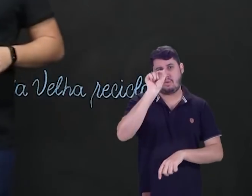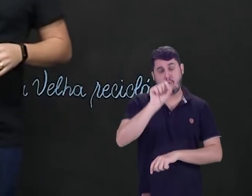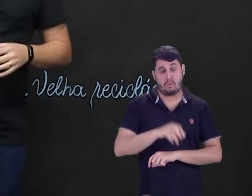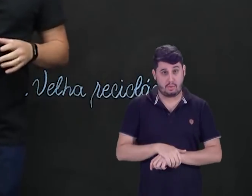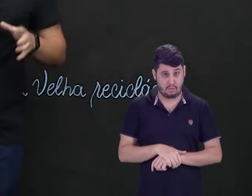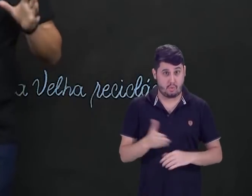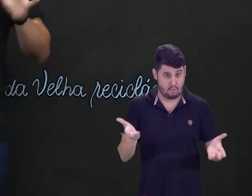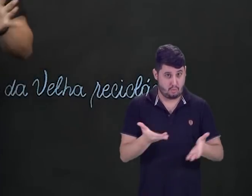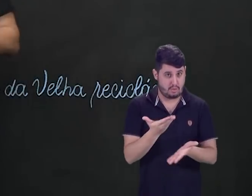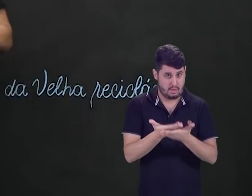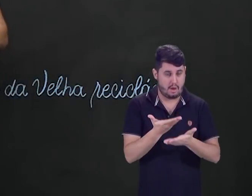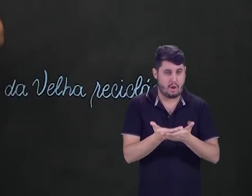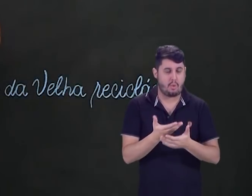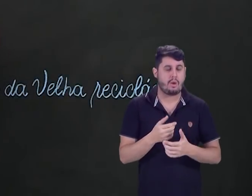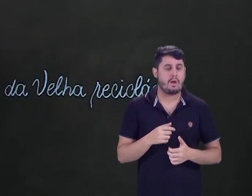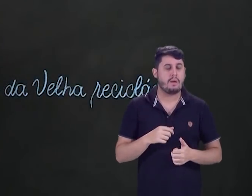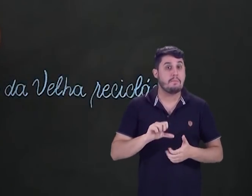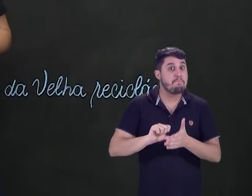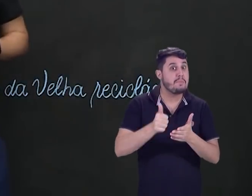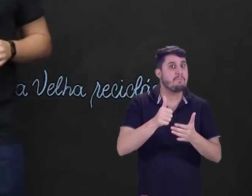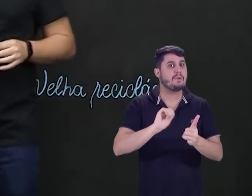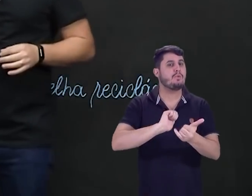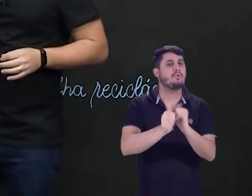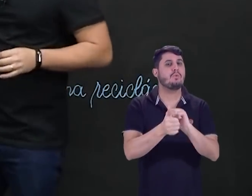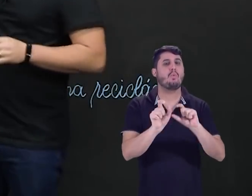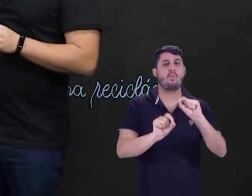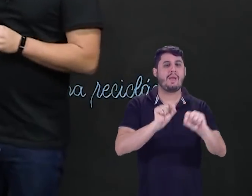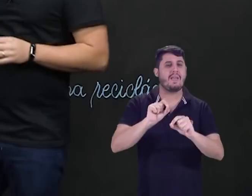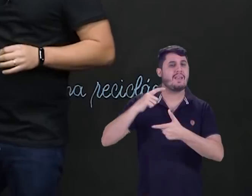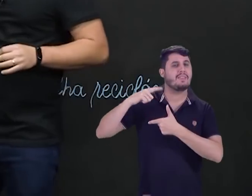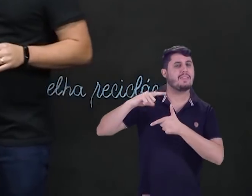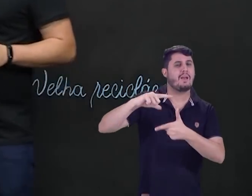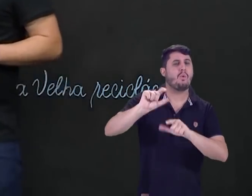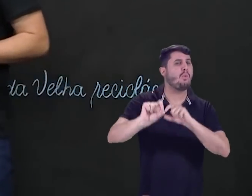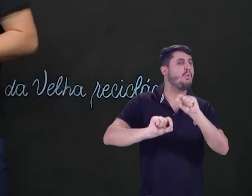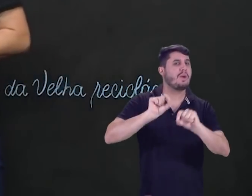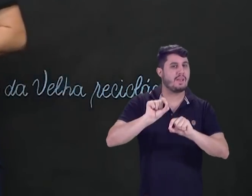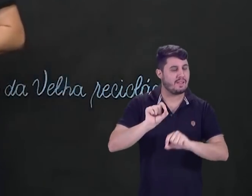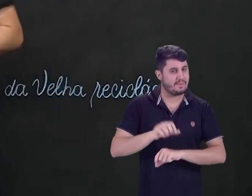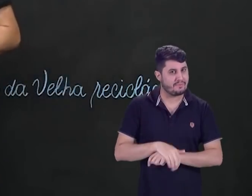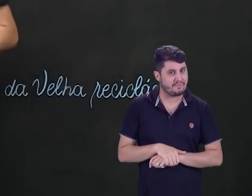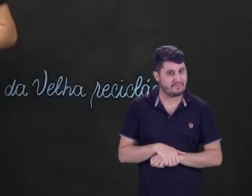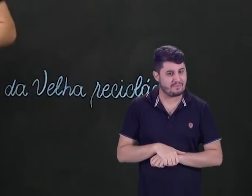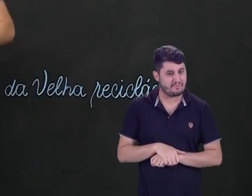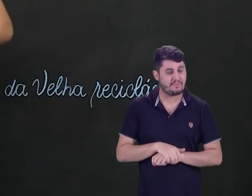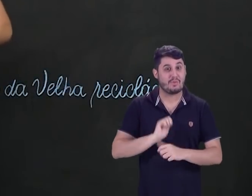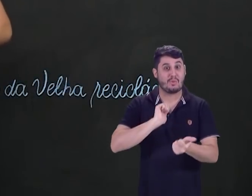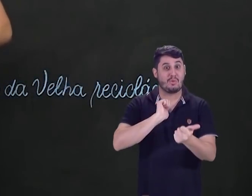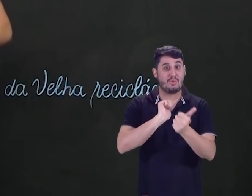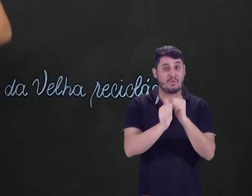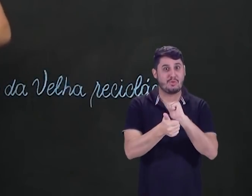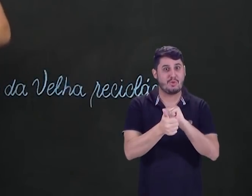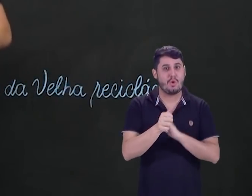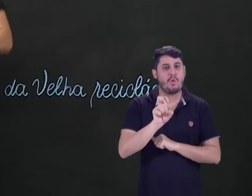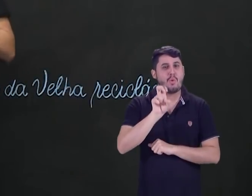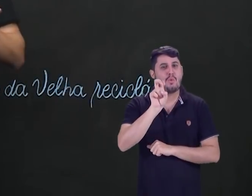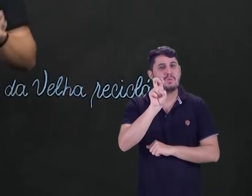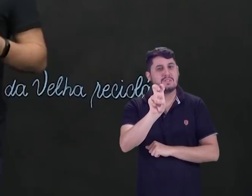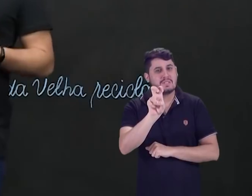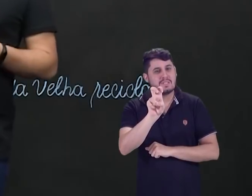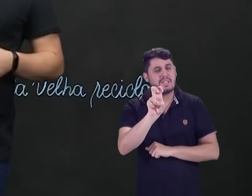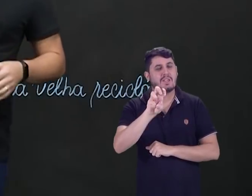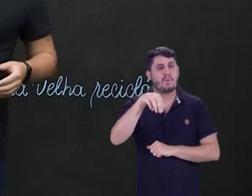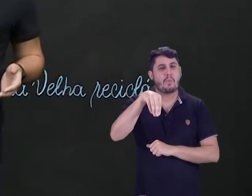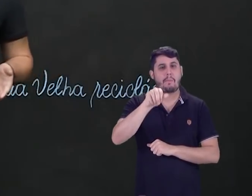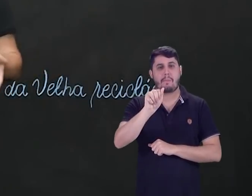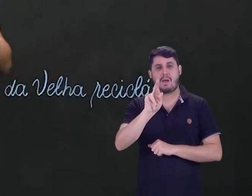aula nós vamos começar com o primeiro jogo, um dos jogos tradicionais mais conhecidos, que é o jogo das Cinco Marias. O jogo